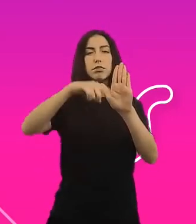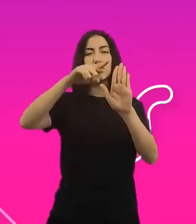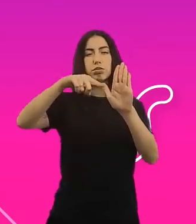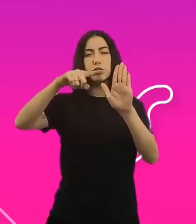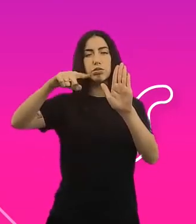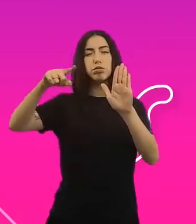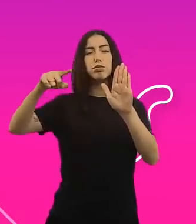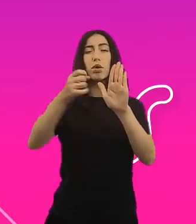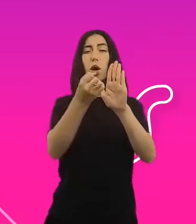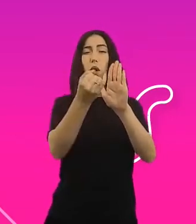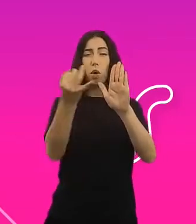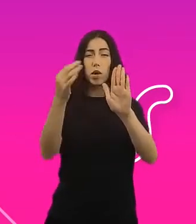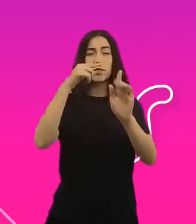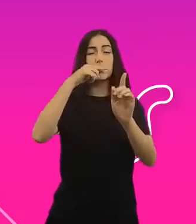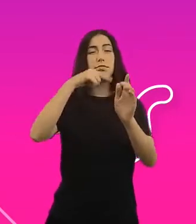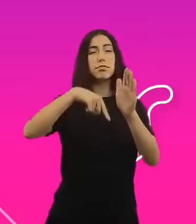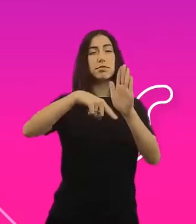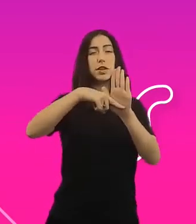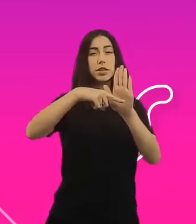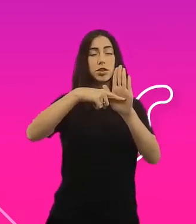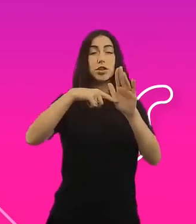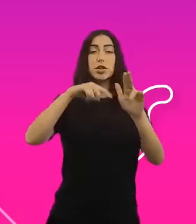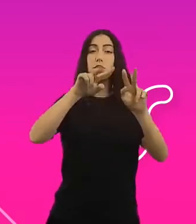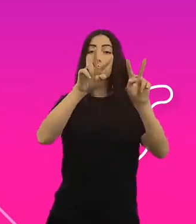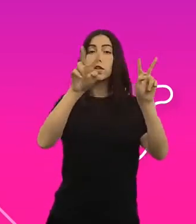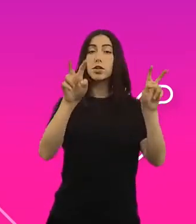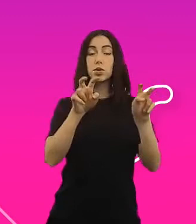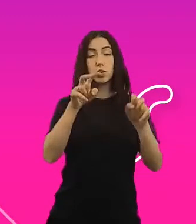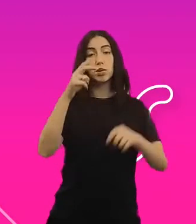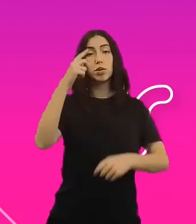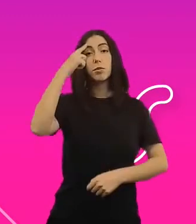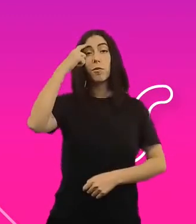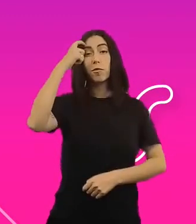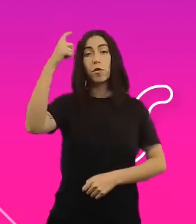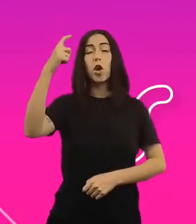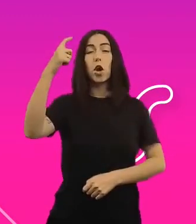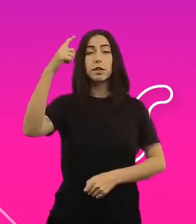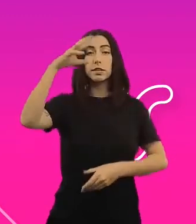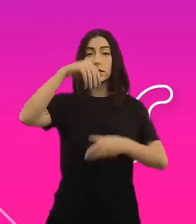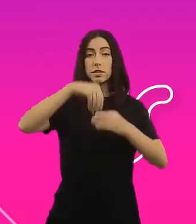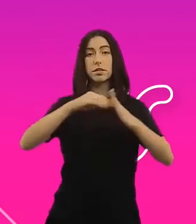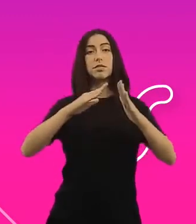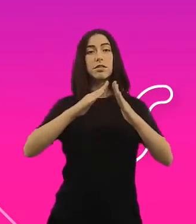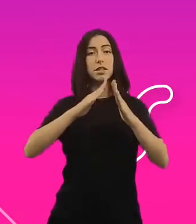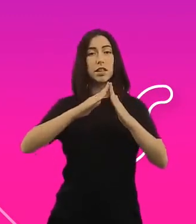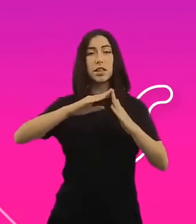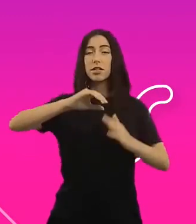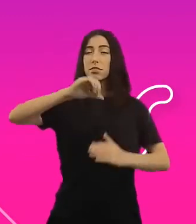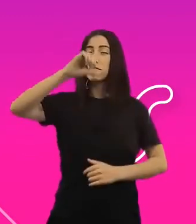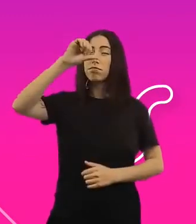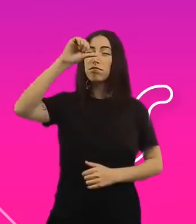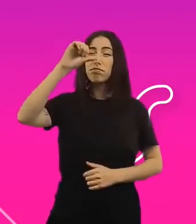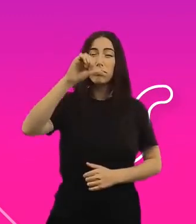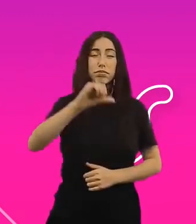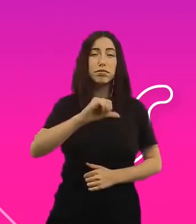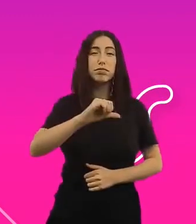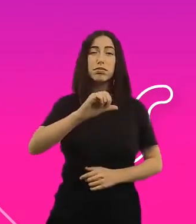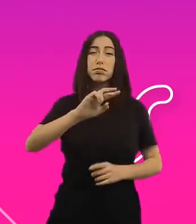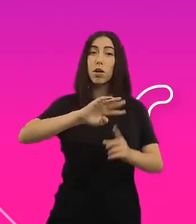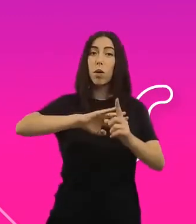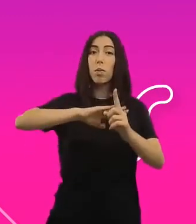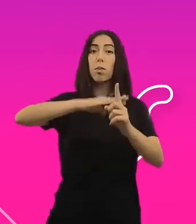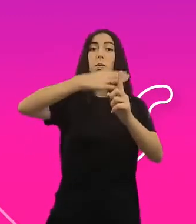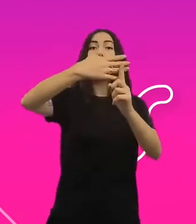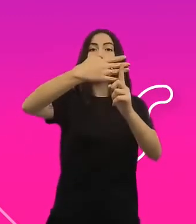negativos da questão do aumento na violência doméstica. Então, mais uma vez, a mulher sendo muito impactada. E aí, pensando nesses